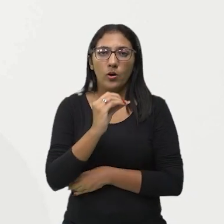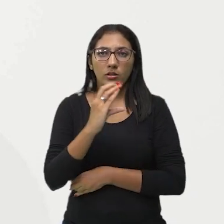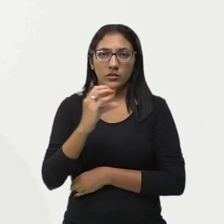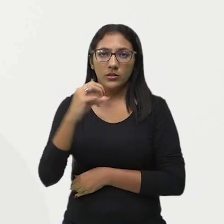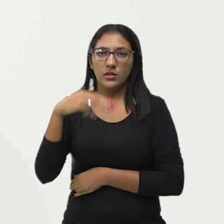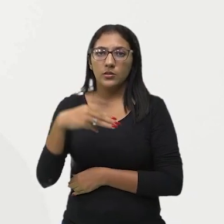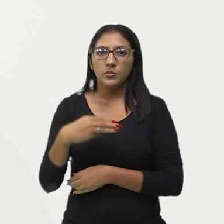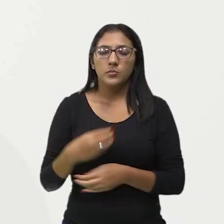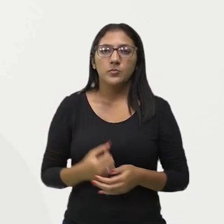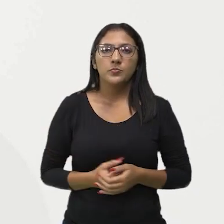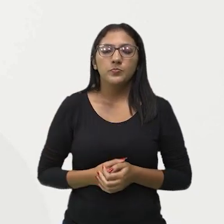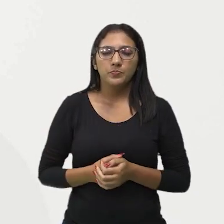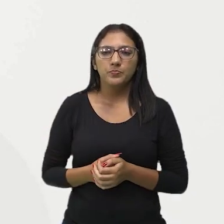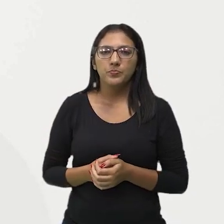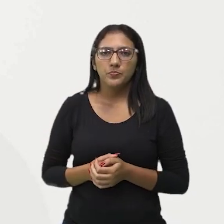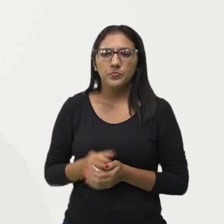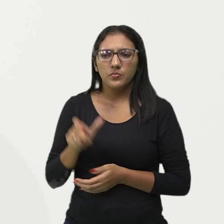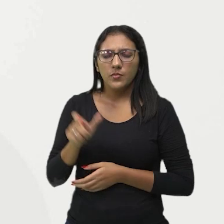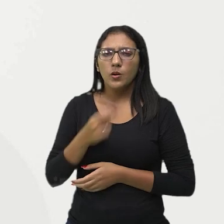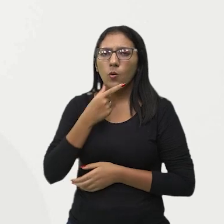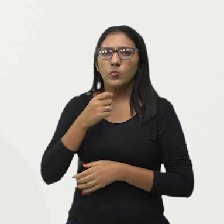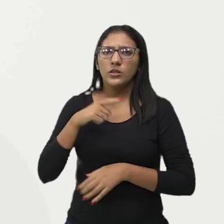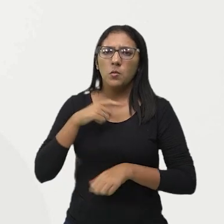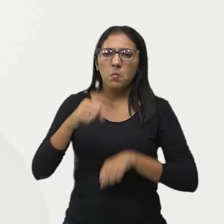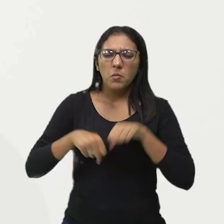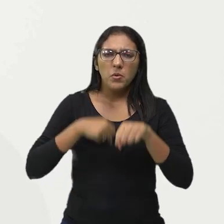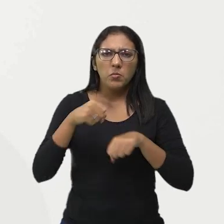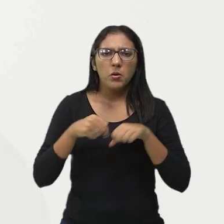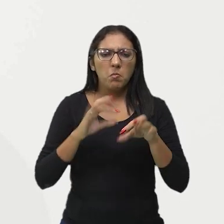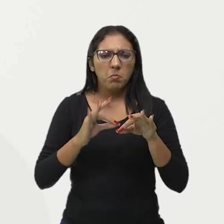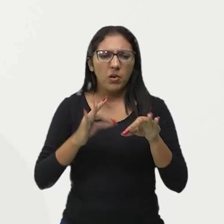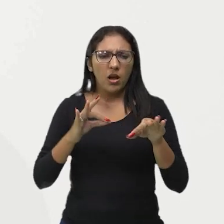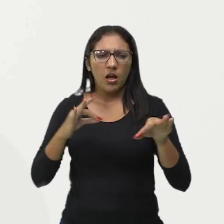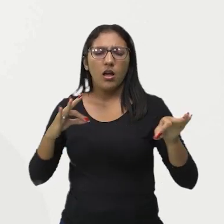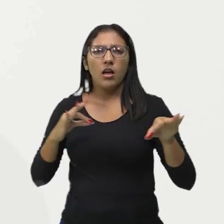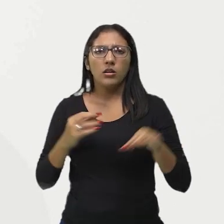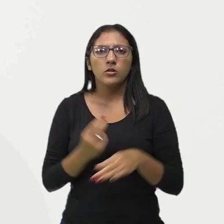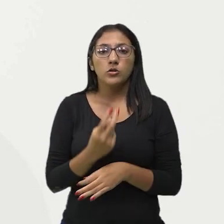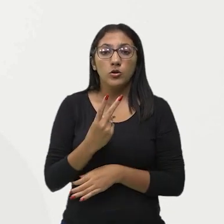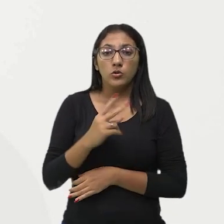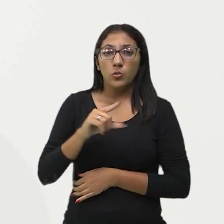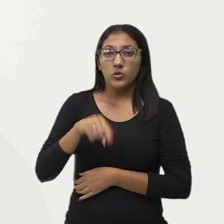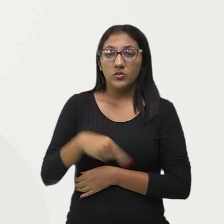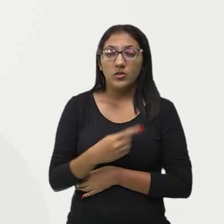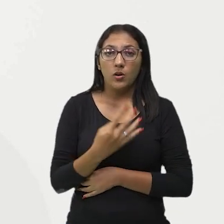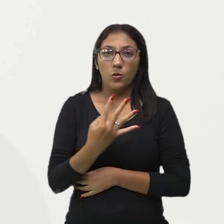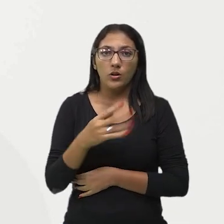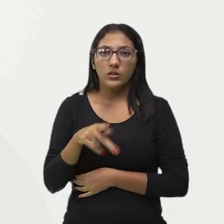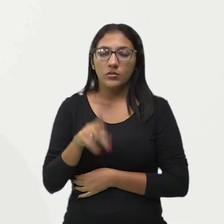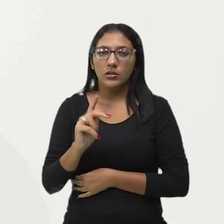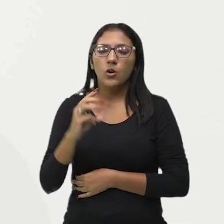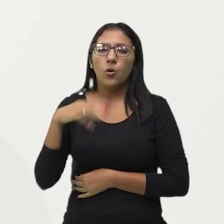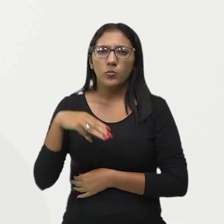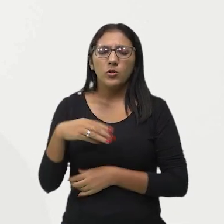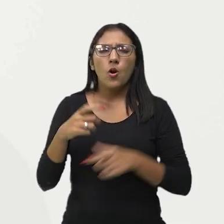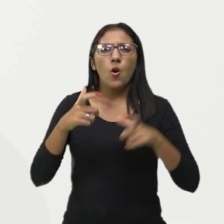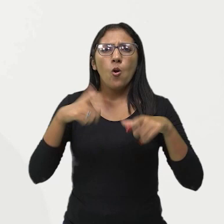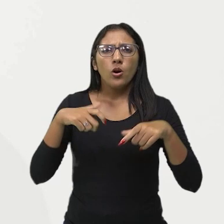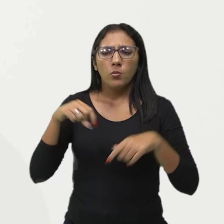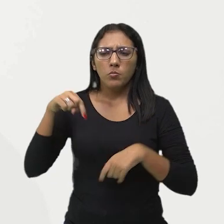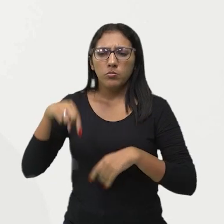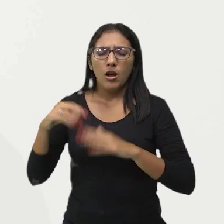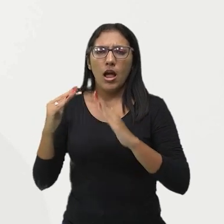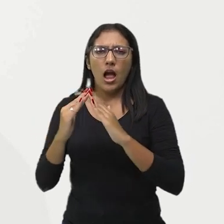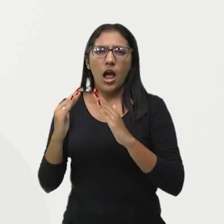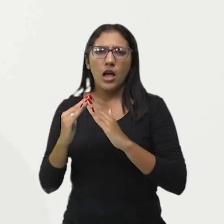2,4 km para ir de sua casa até a escola. Vamos ver o que a questão nos aguarda? O